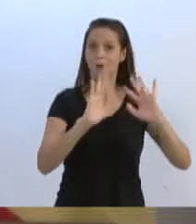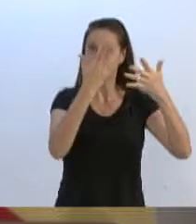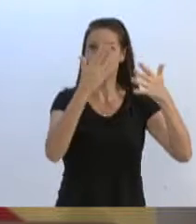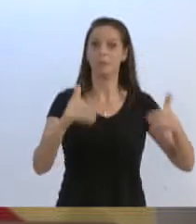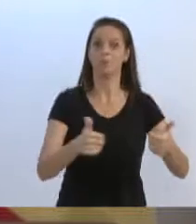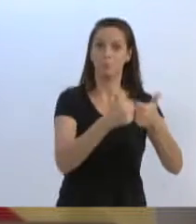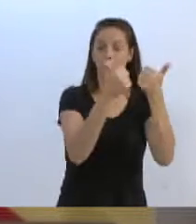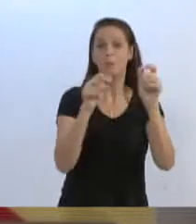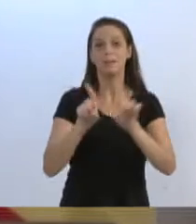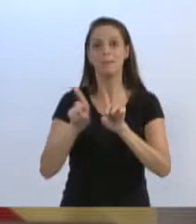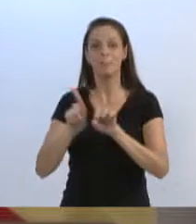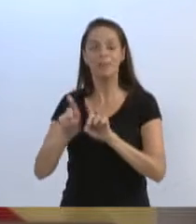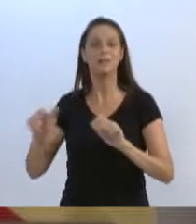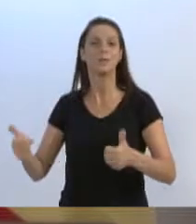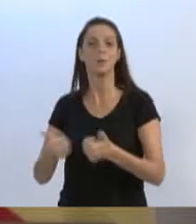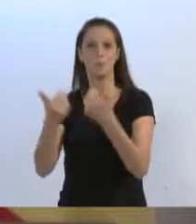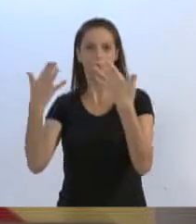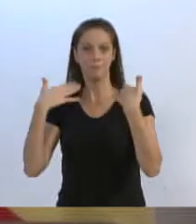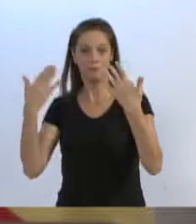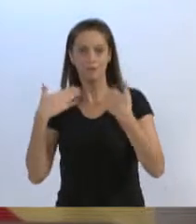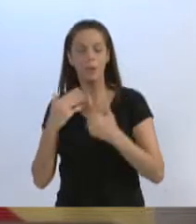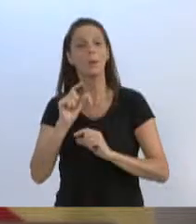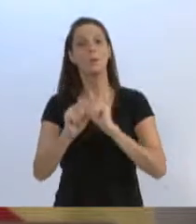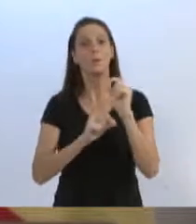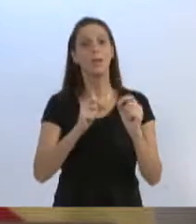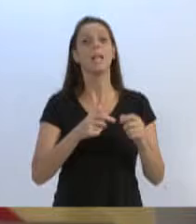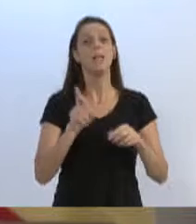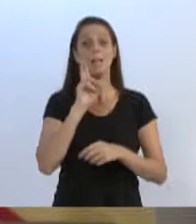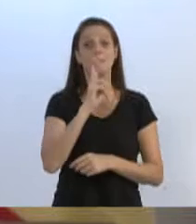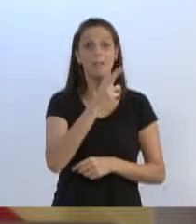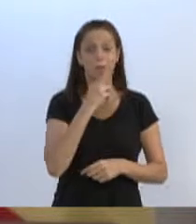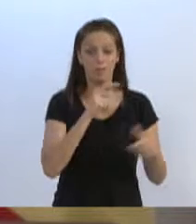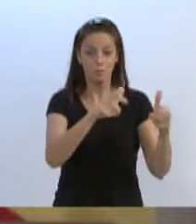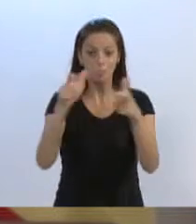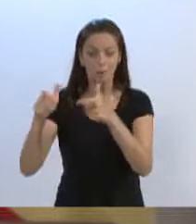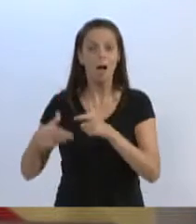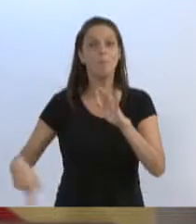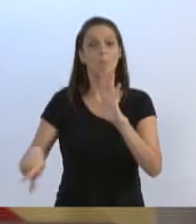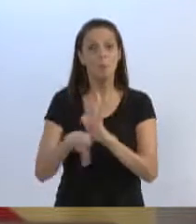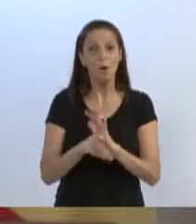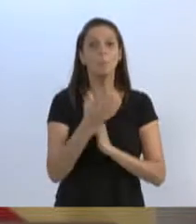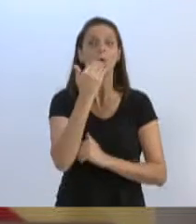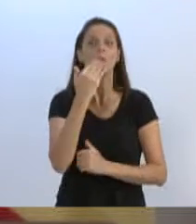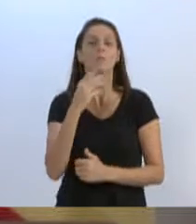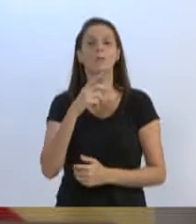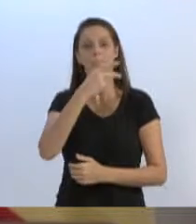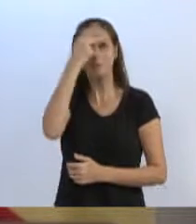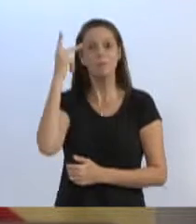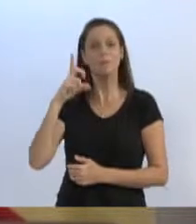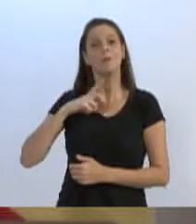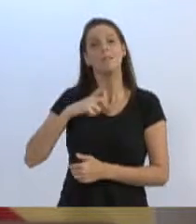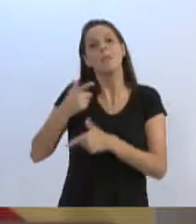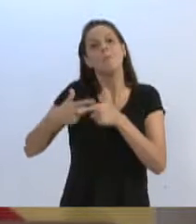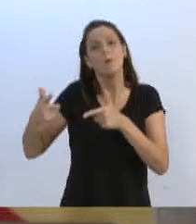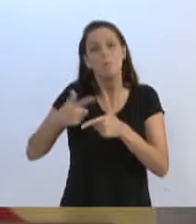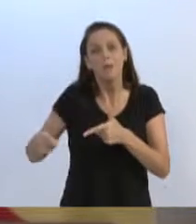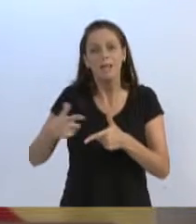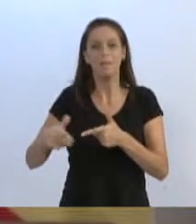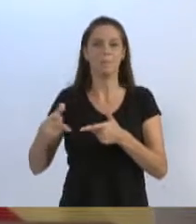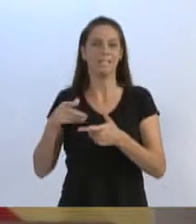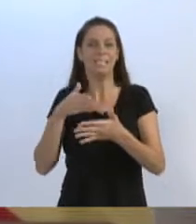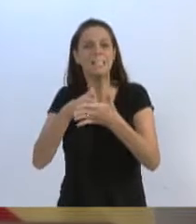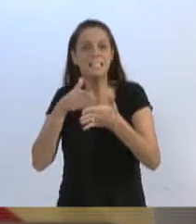inclusão de comidas para pessoas com restrições alimentares. Talvez uma questão diferente para muitos, mas para